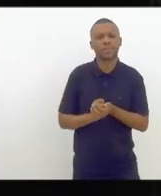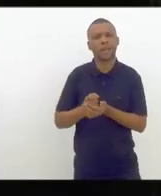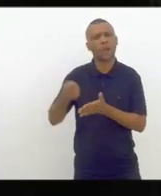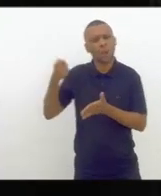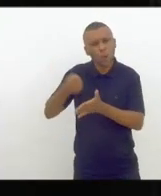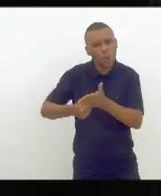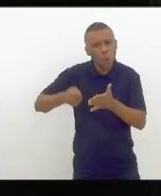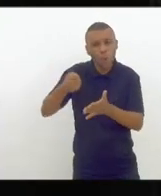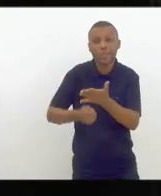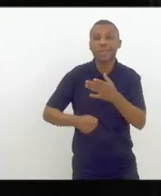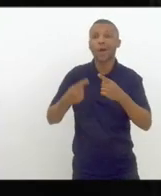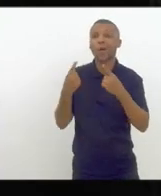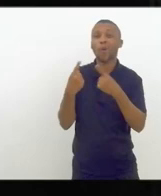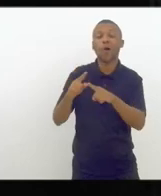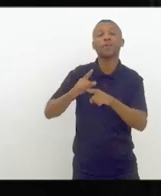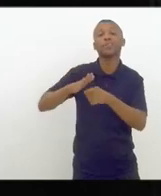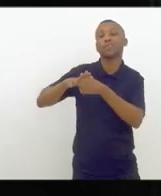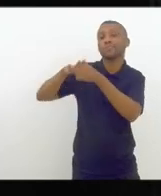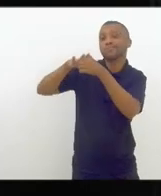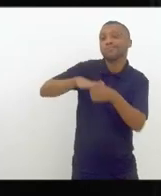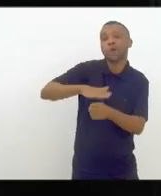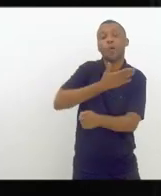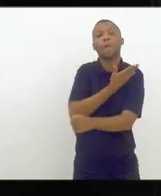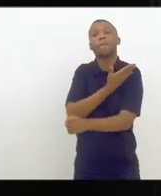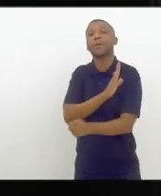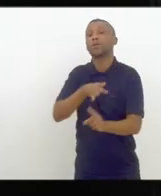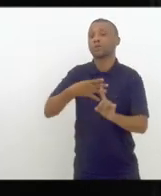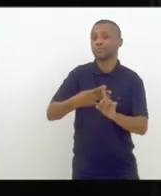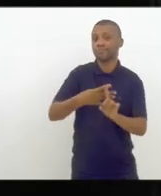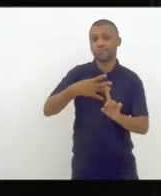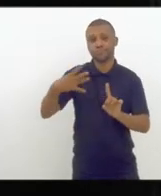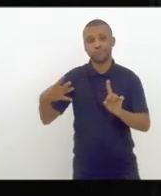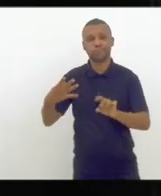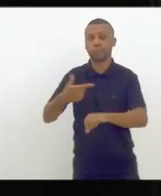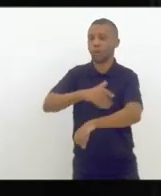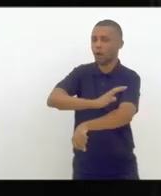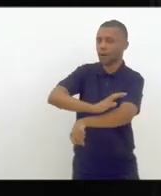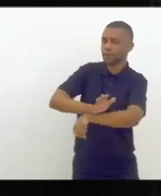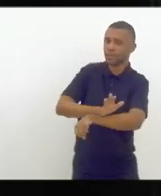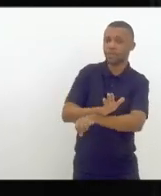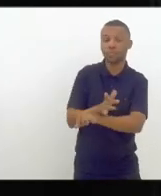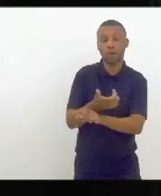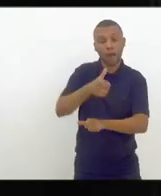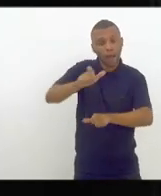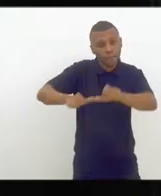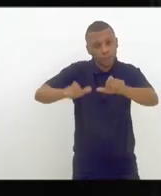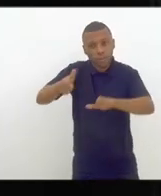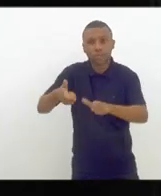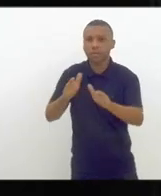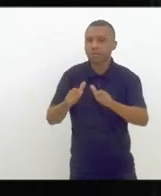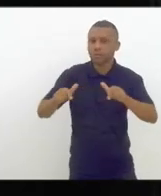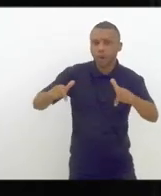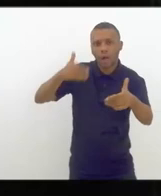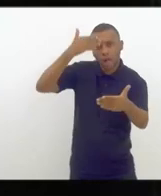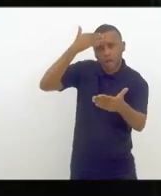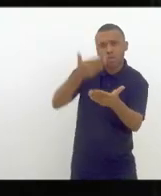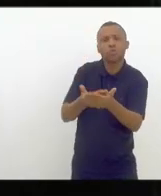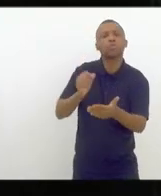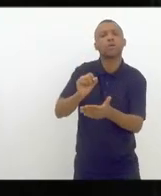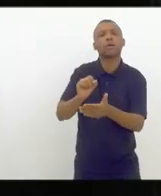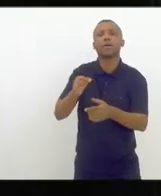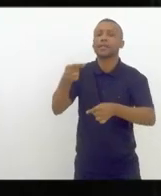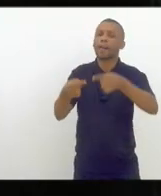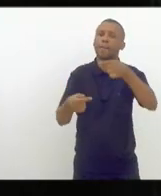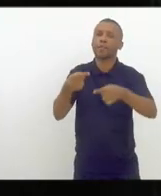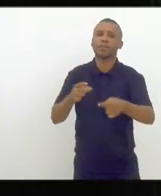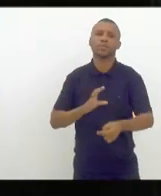machismo, a LGBTfobia, aqueles e aquelas que operam a política do amor, do